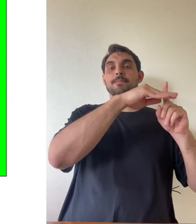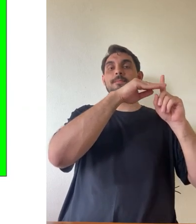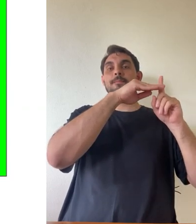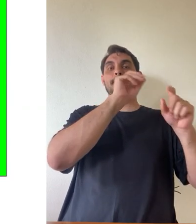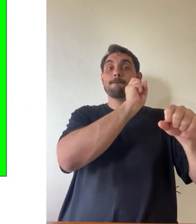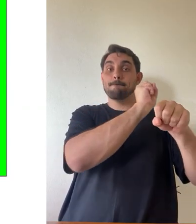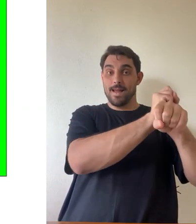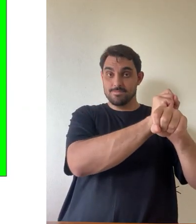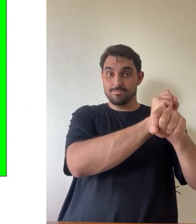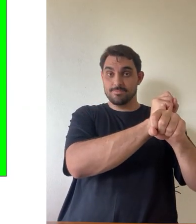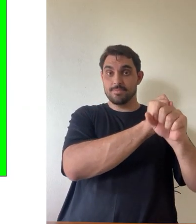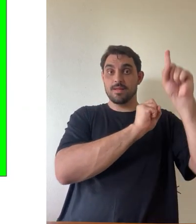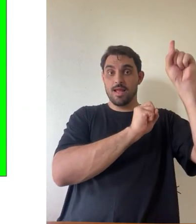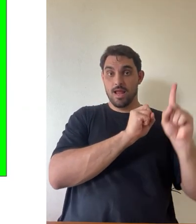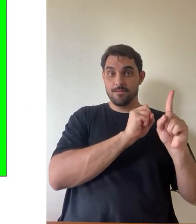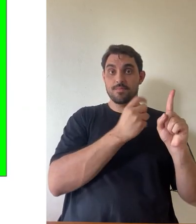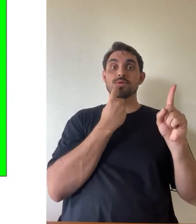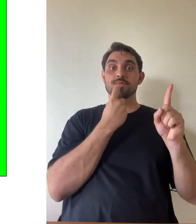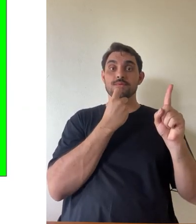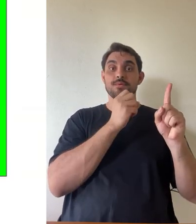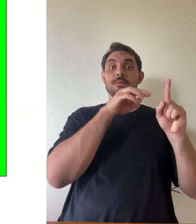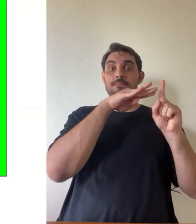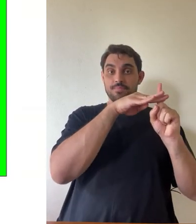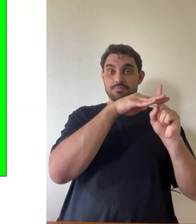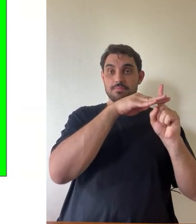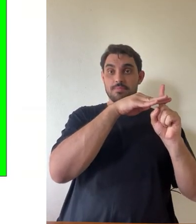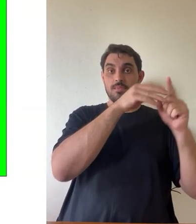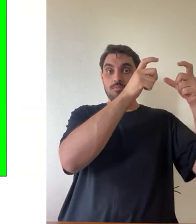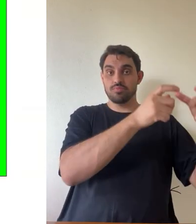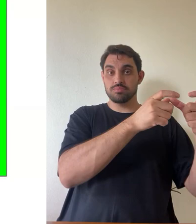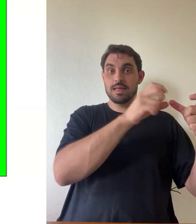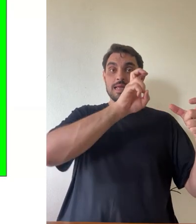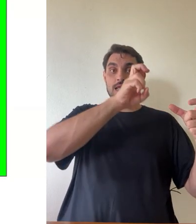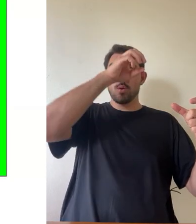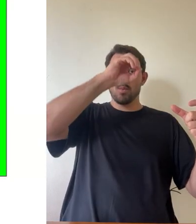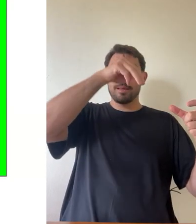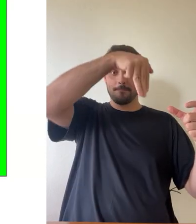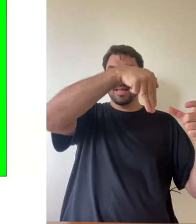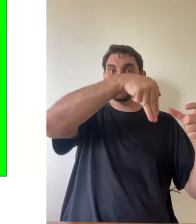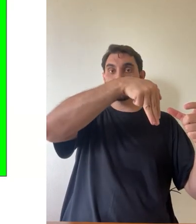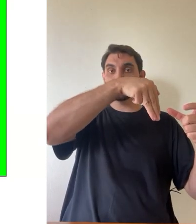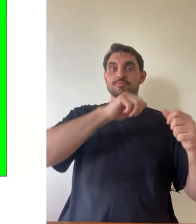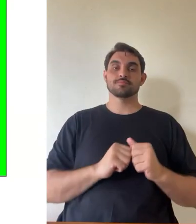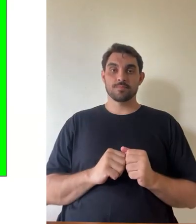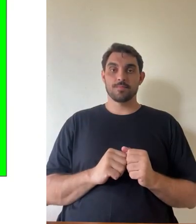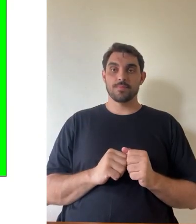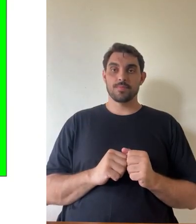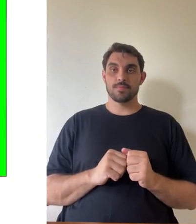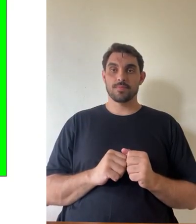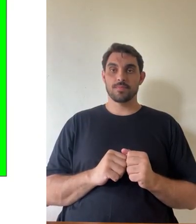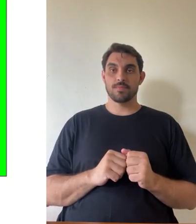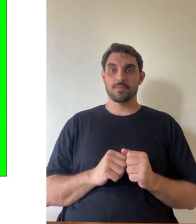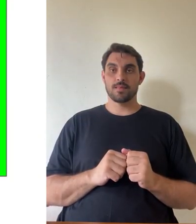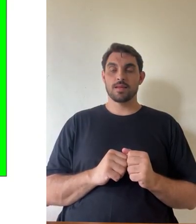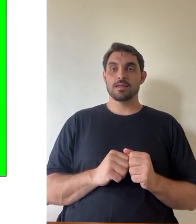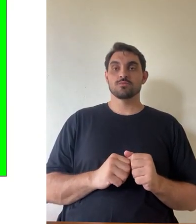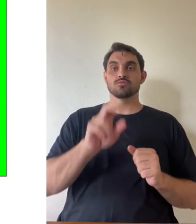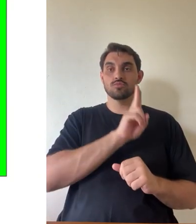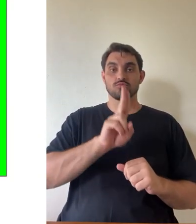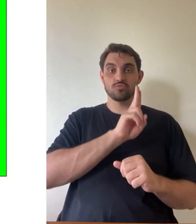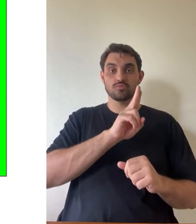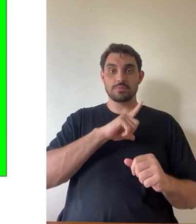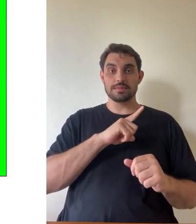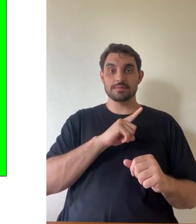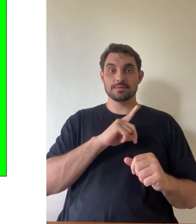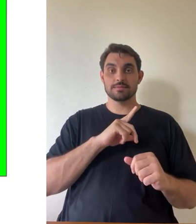Isso. Vou parar, né? A simulação na posição 50 metros. Então, vou adotar